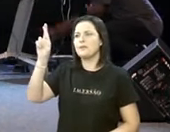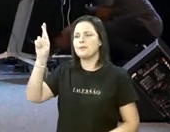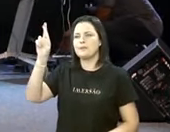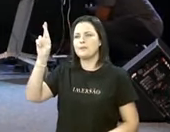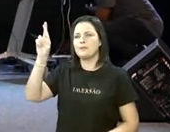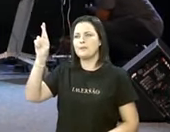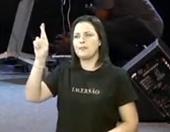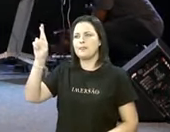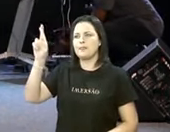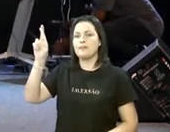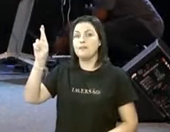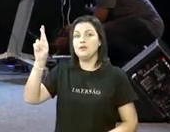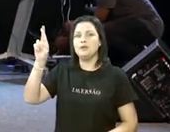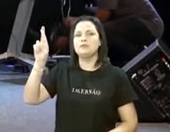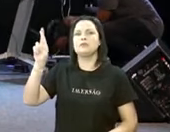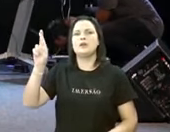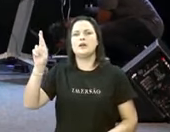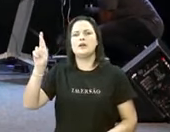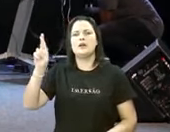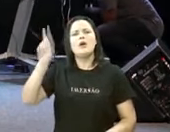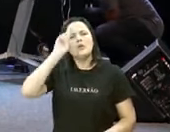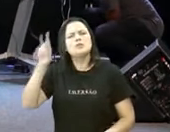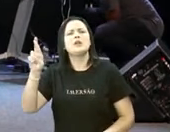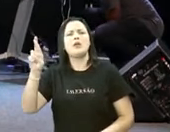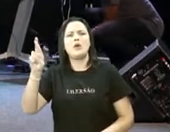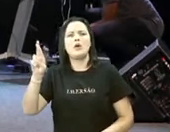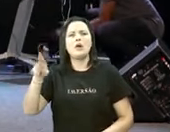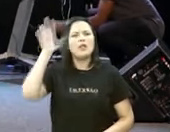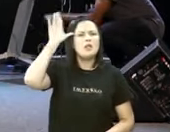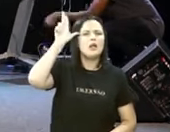O Senhor está onde? Está num cavalo branco? Não.